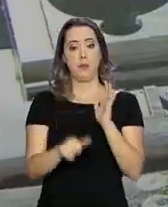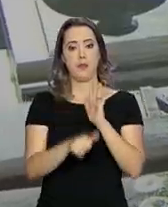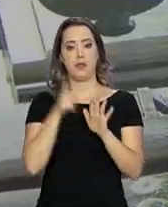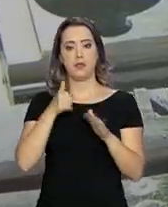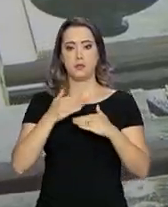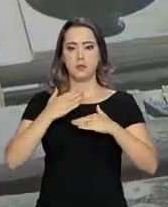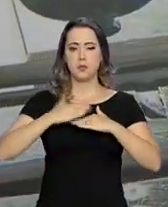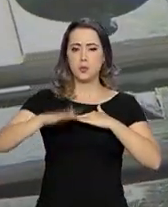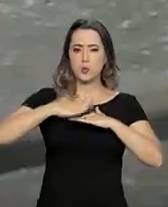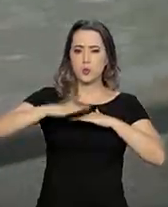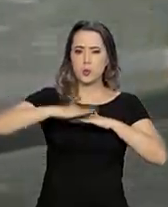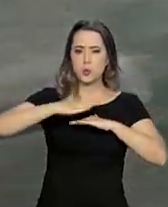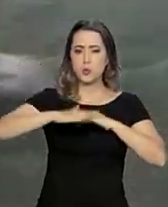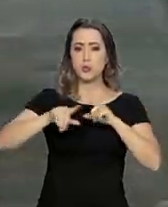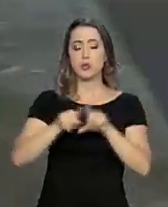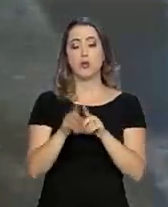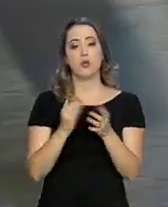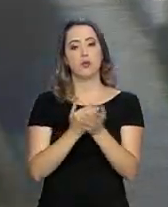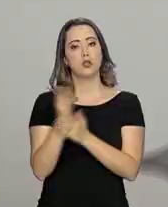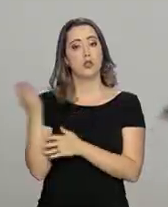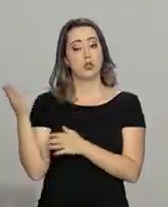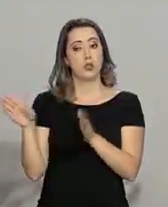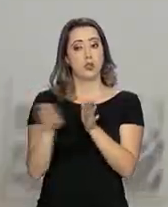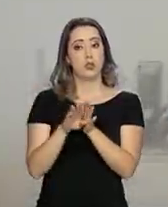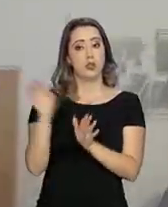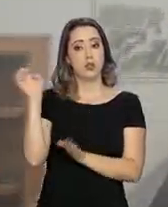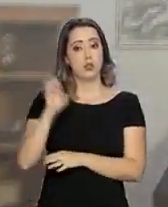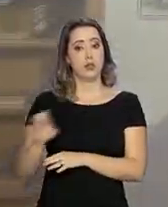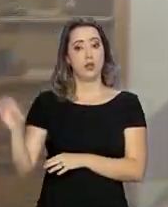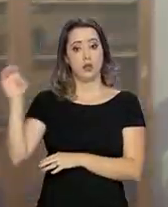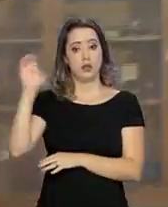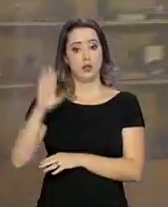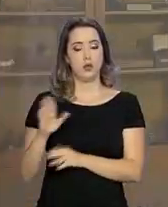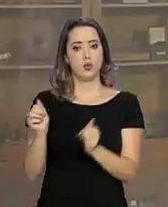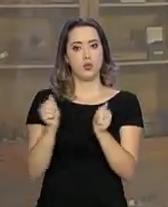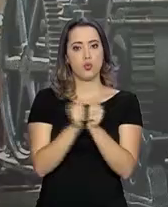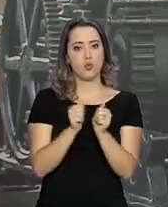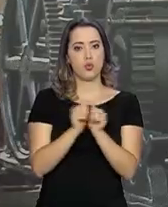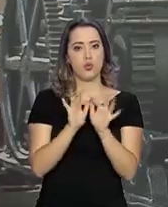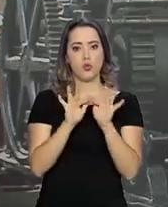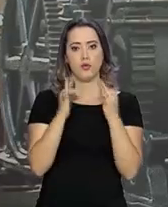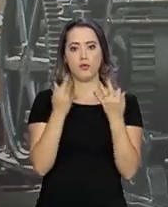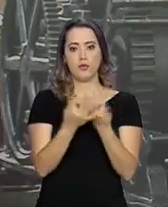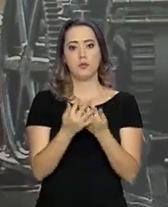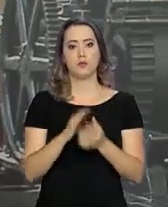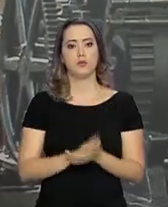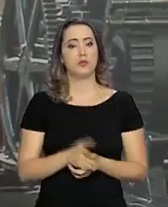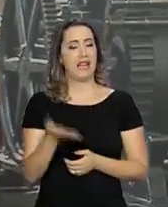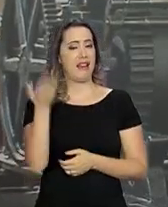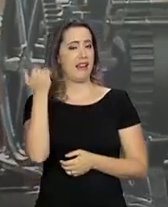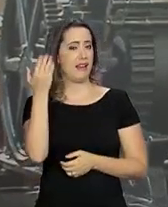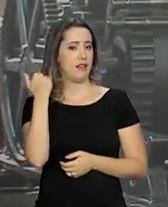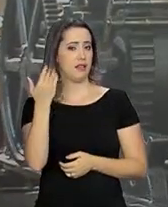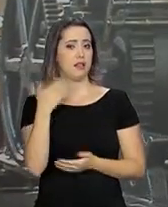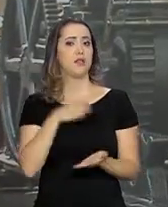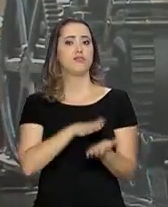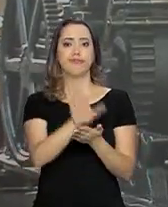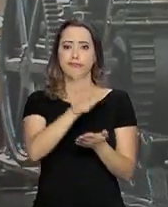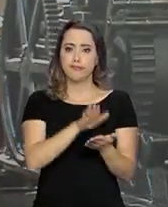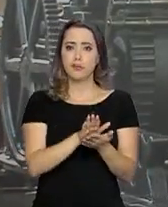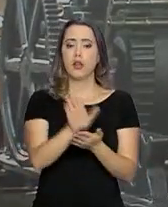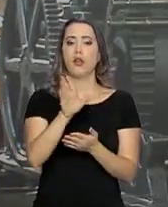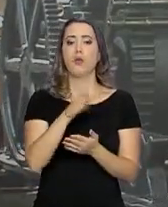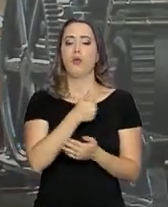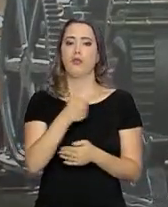máquinas tipográficas vieram da Europa na mesma frota da família real. E desde aquela época publica os atos